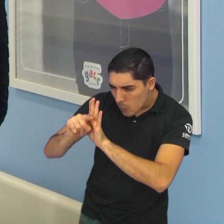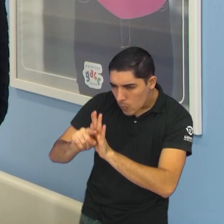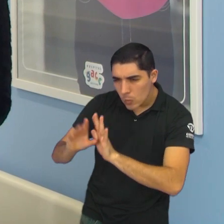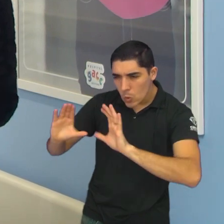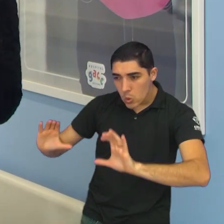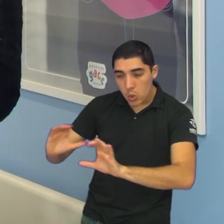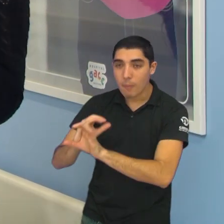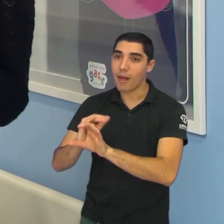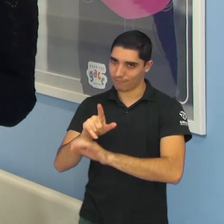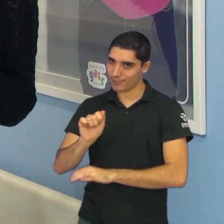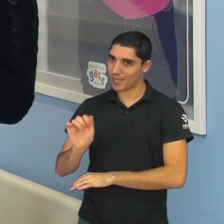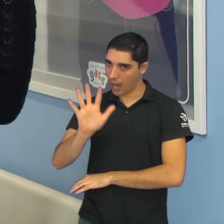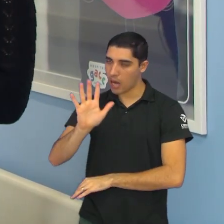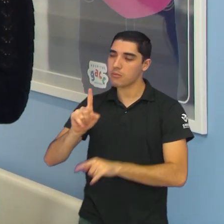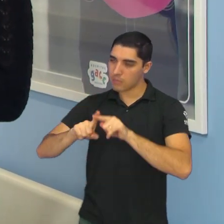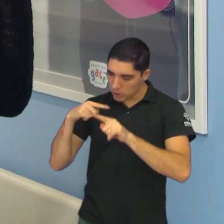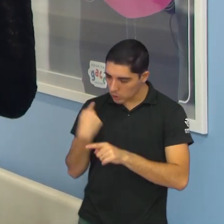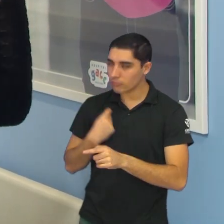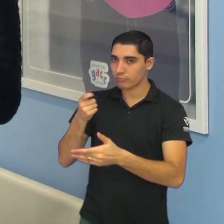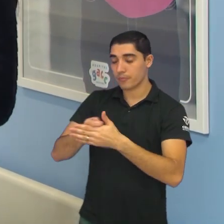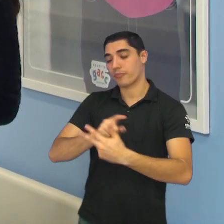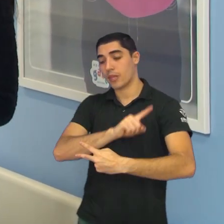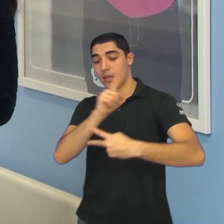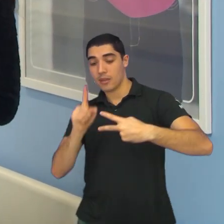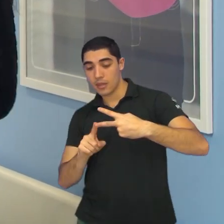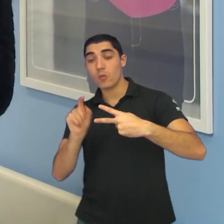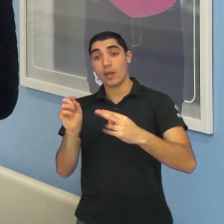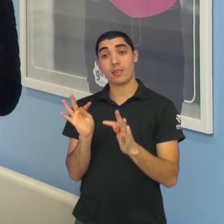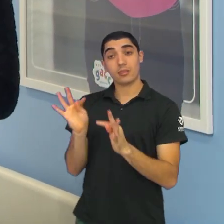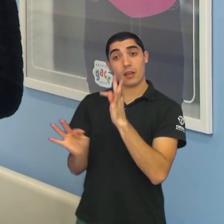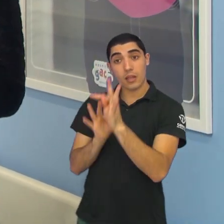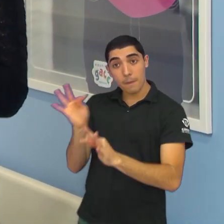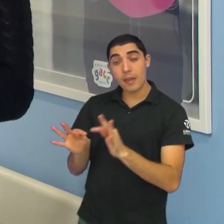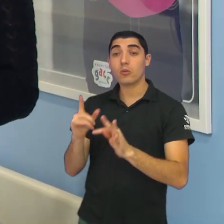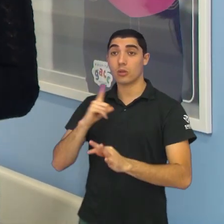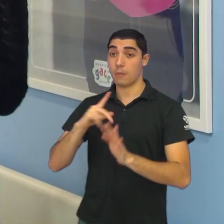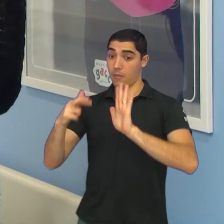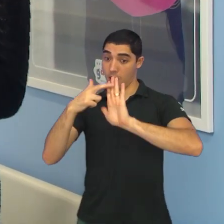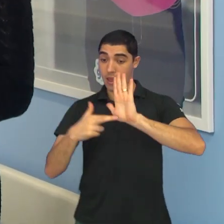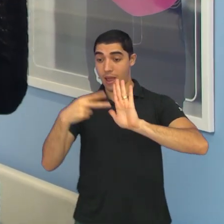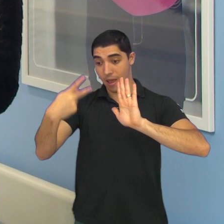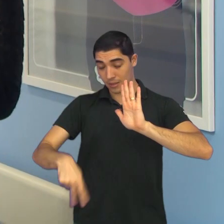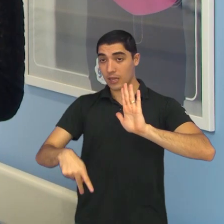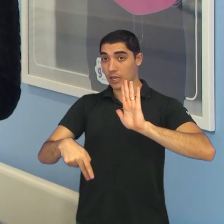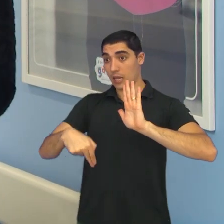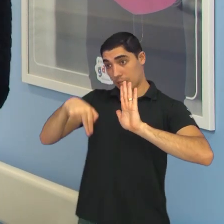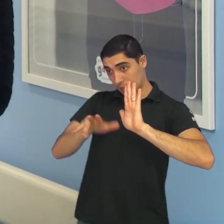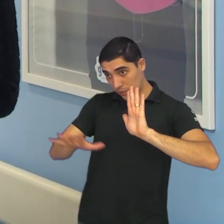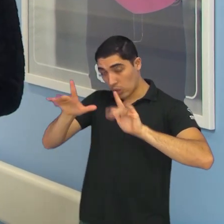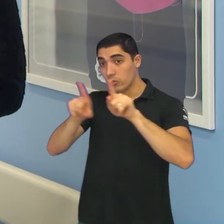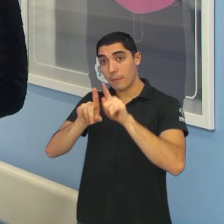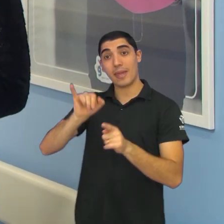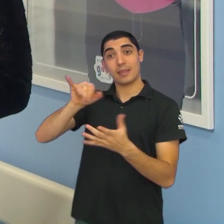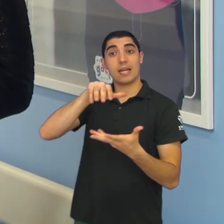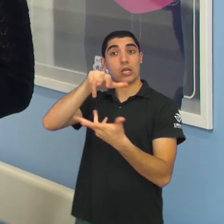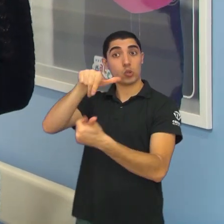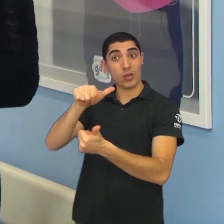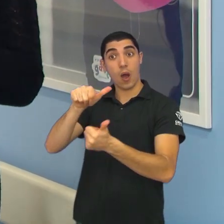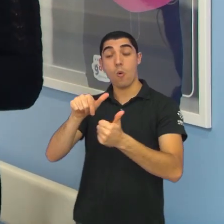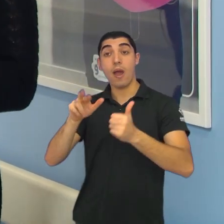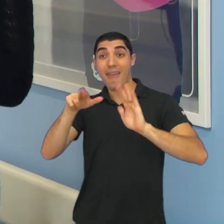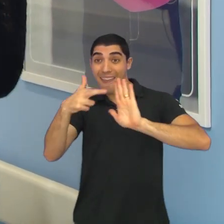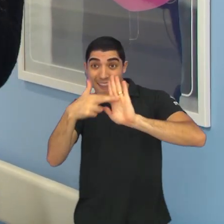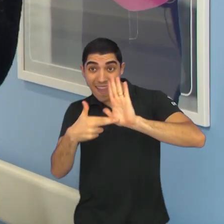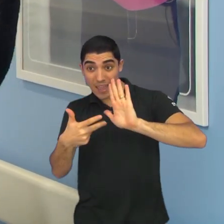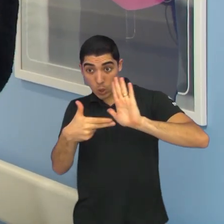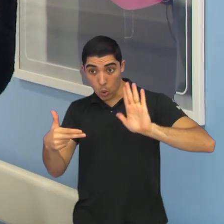detalhado e completo, que também tem um alto custo, e os tratamentos, que são tratamentos de protocolos nacionais e internacionais mais avançados,